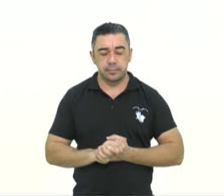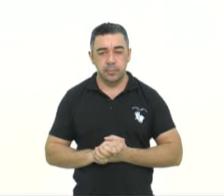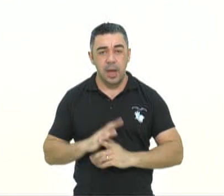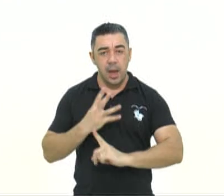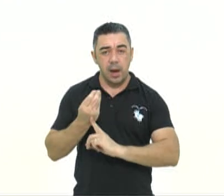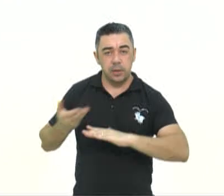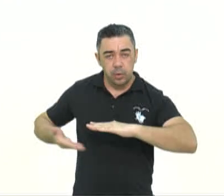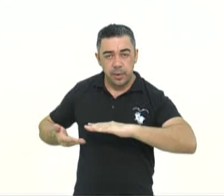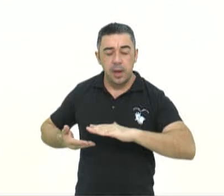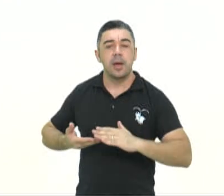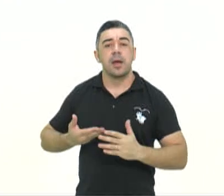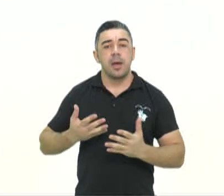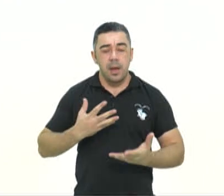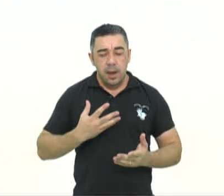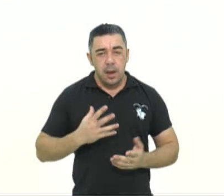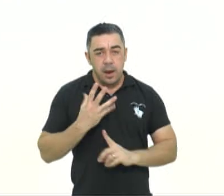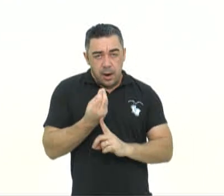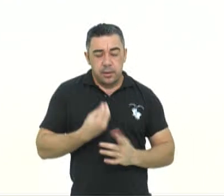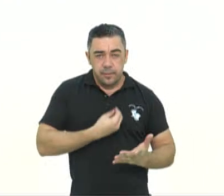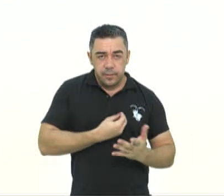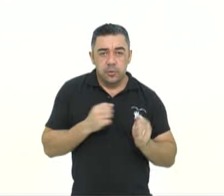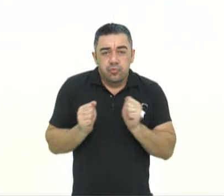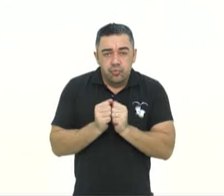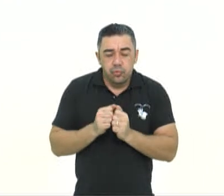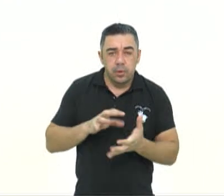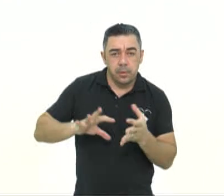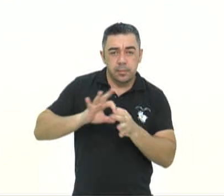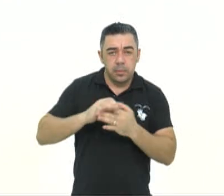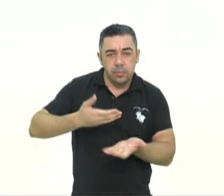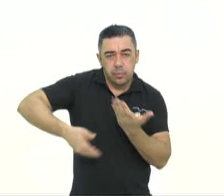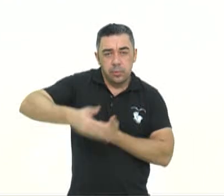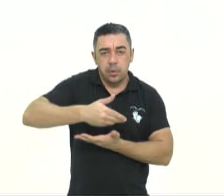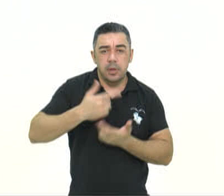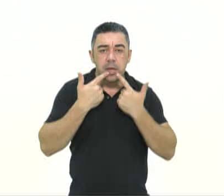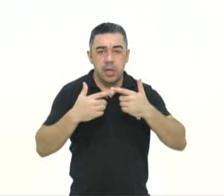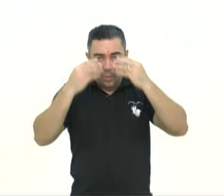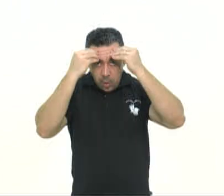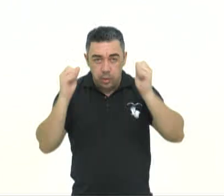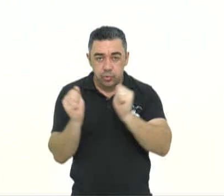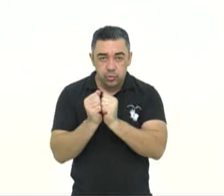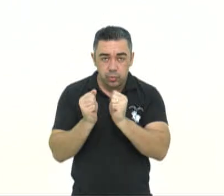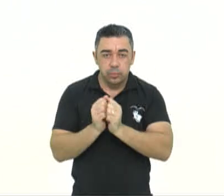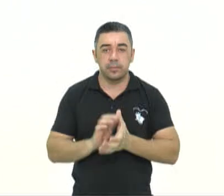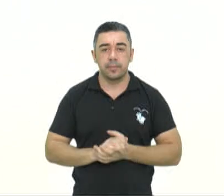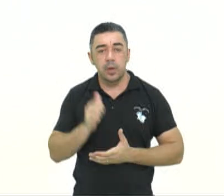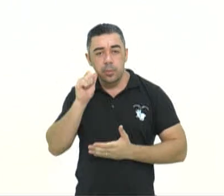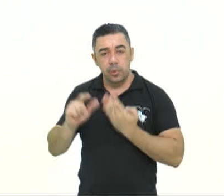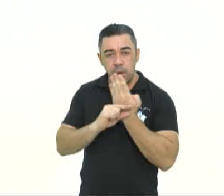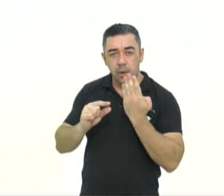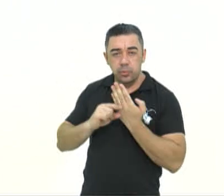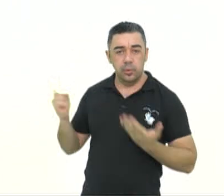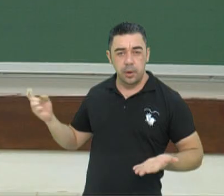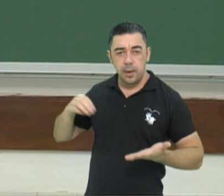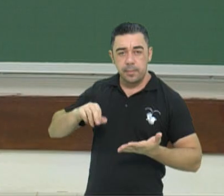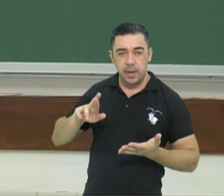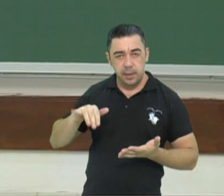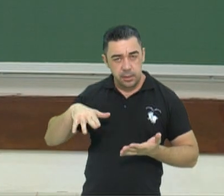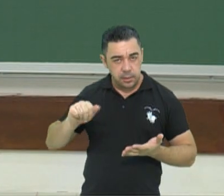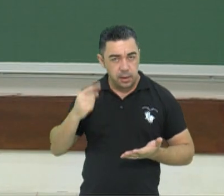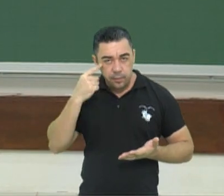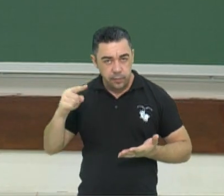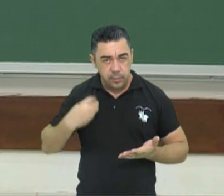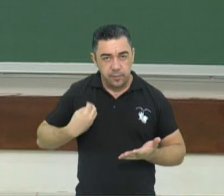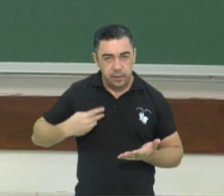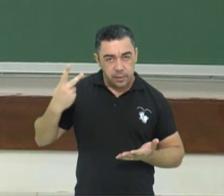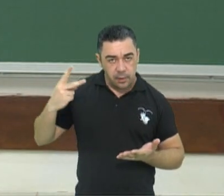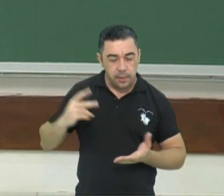arte e vida juntas, subjetividade e experiências culturais, articulando diversas linguagens ao mesmo tempo. E Marina Abramovic, nós vimos uma parte da vida e